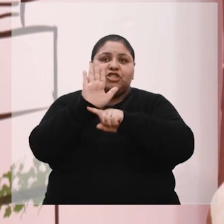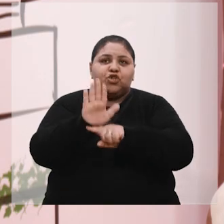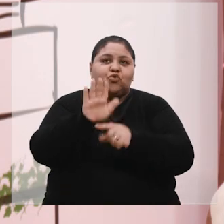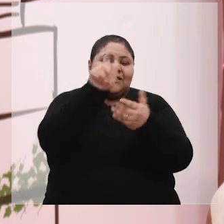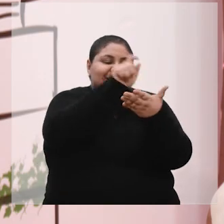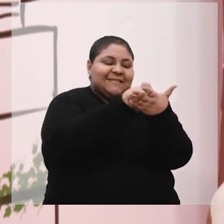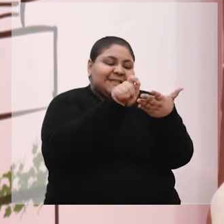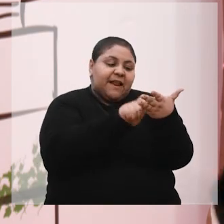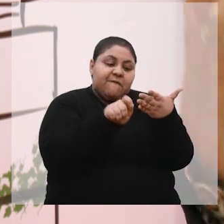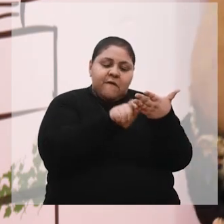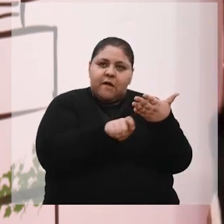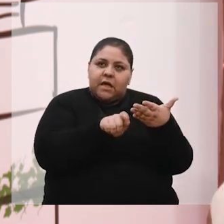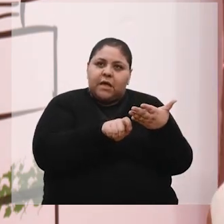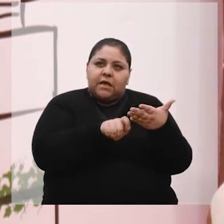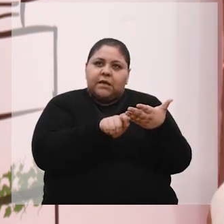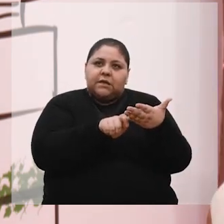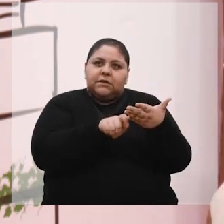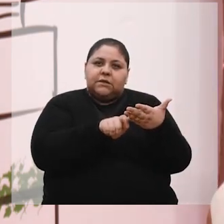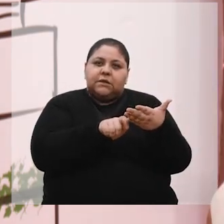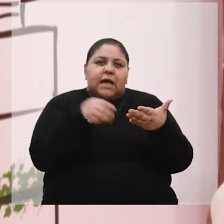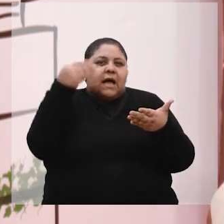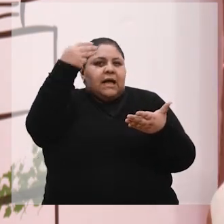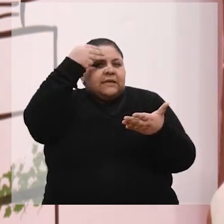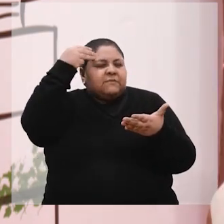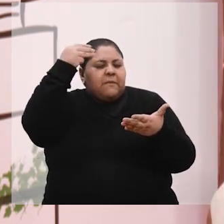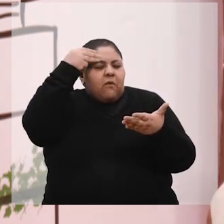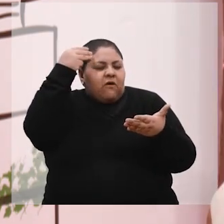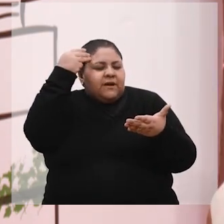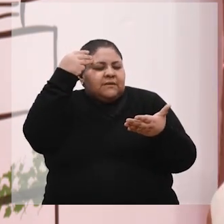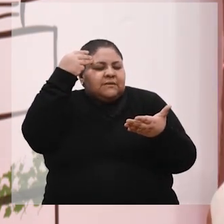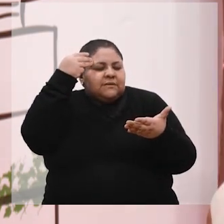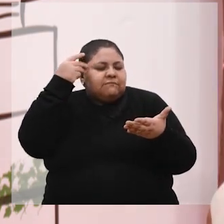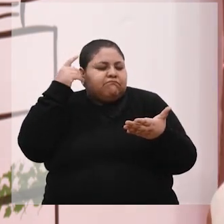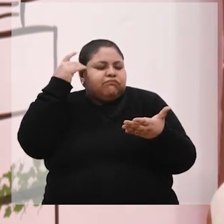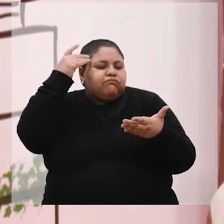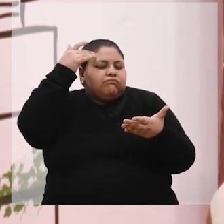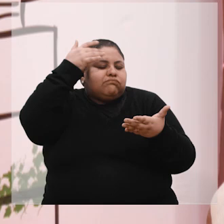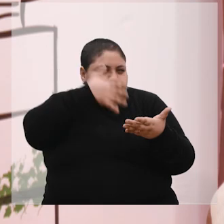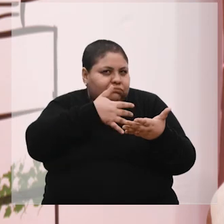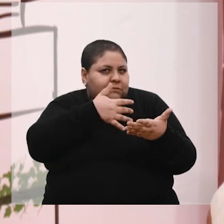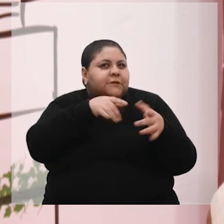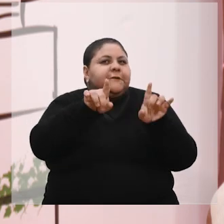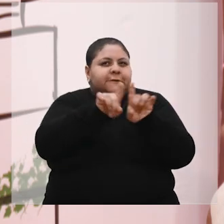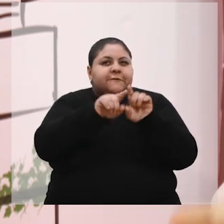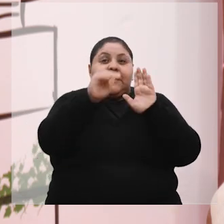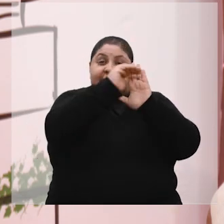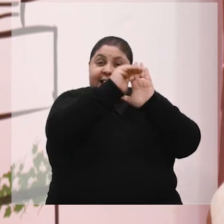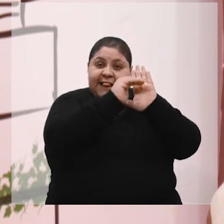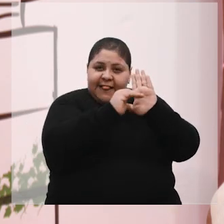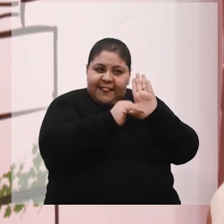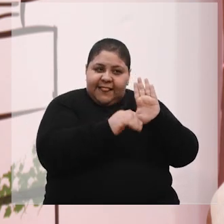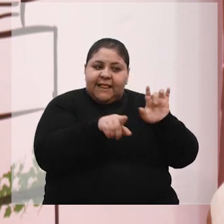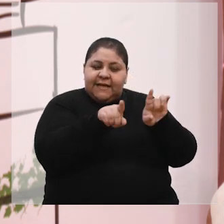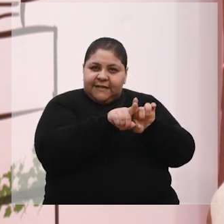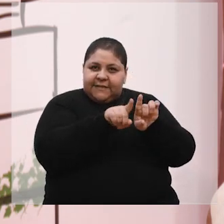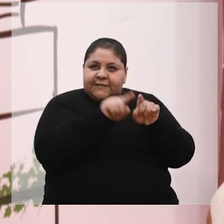escrever para te voltar a se sentir naquele momento. E aí eu tenho as playlists, né? Eu fiz a playlist desse